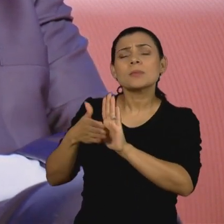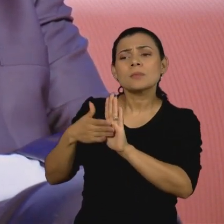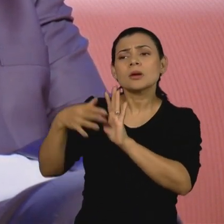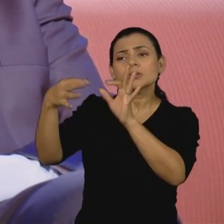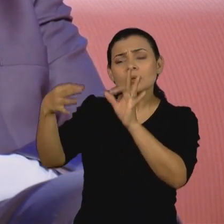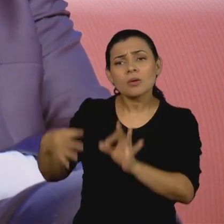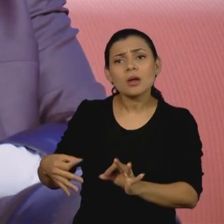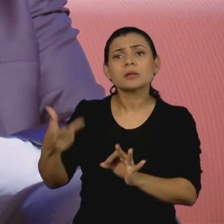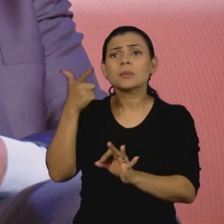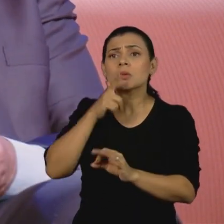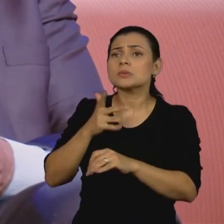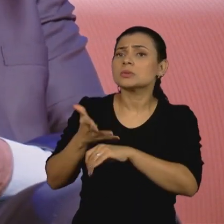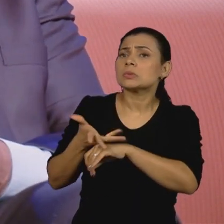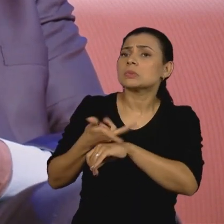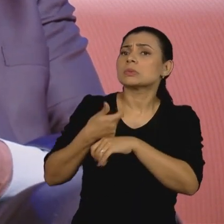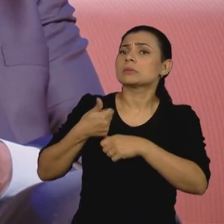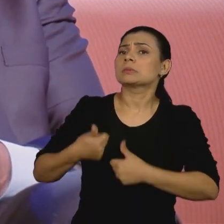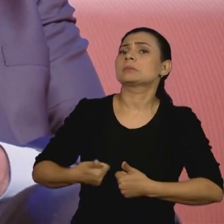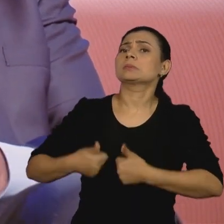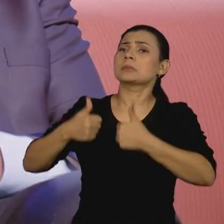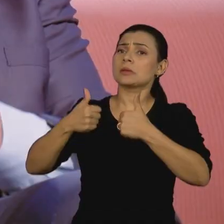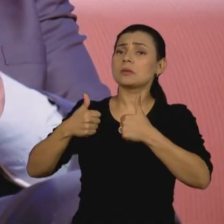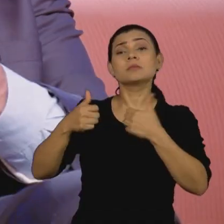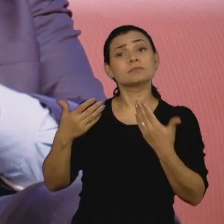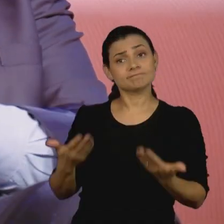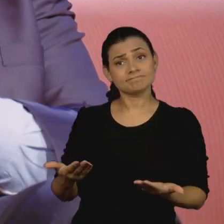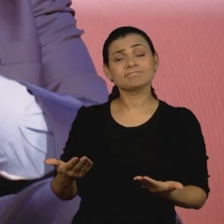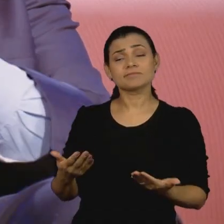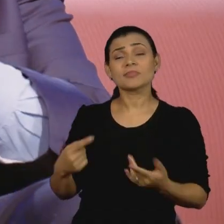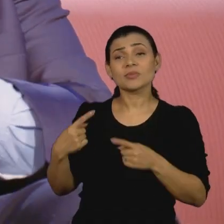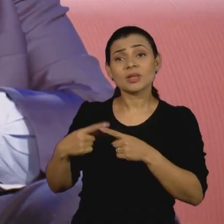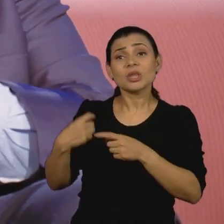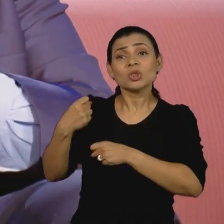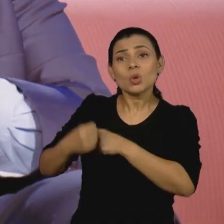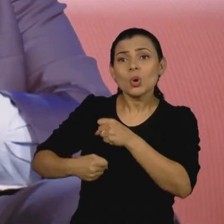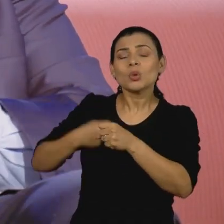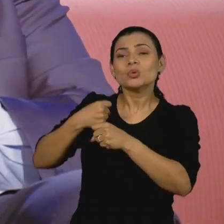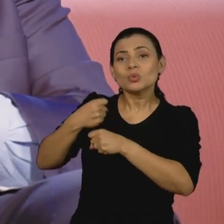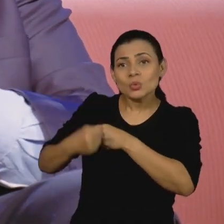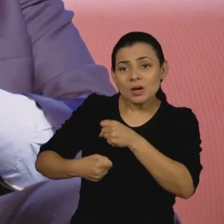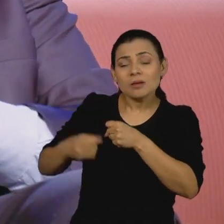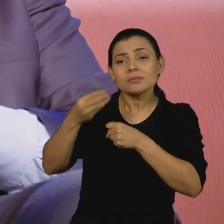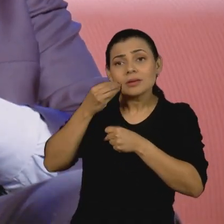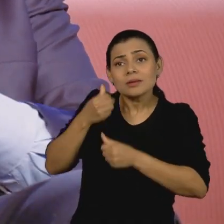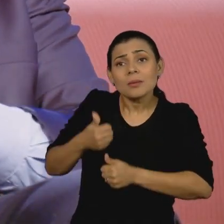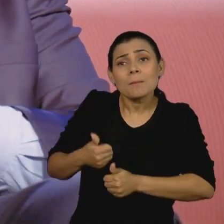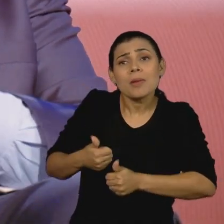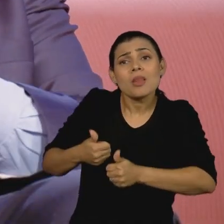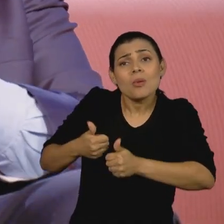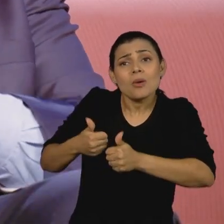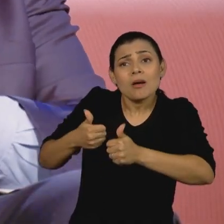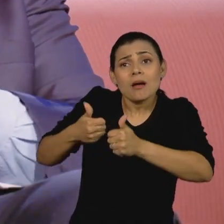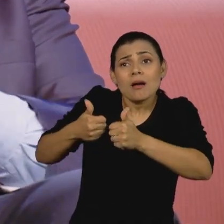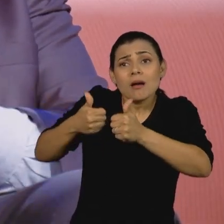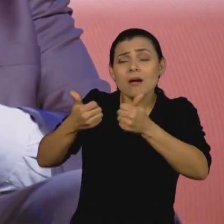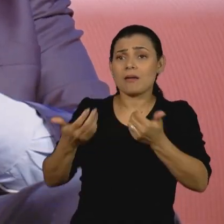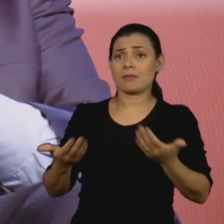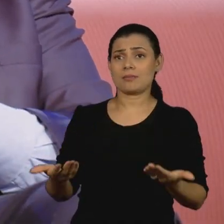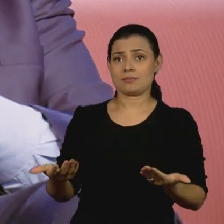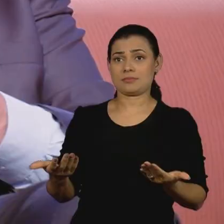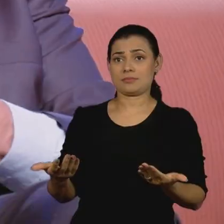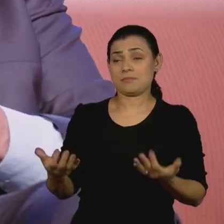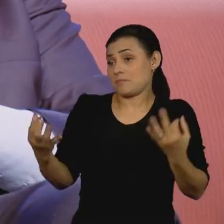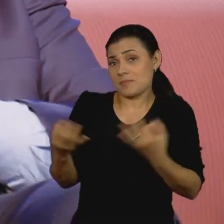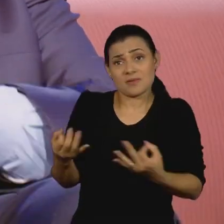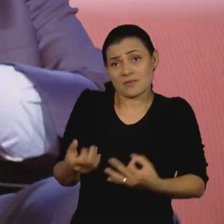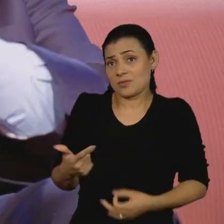corretas para o aprimoramento de um poder que vem cada ano se reinventando, tendo que se redescobrir. Tendo